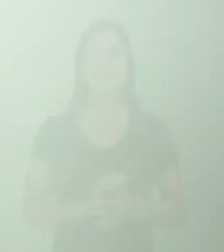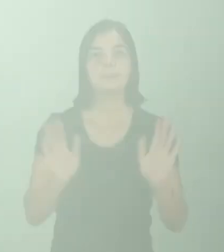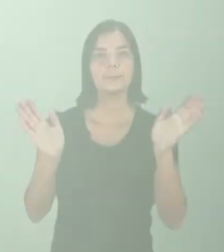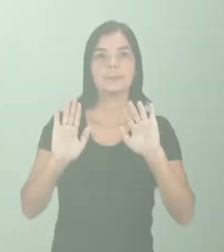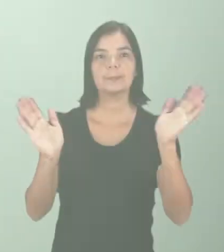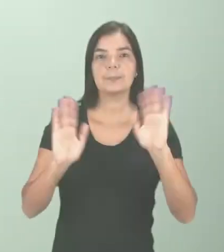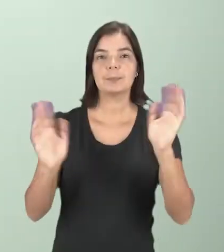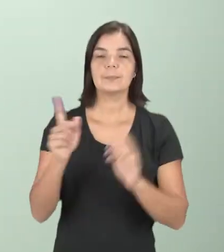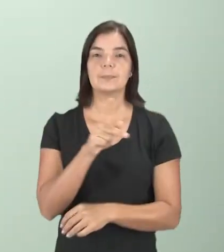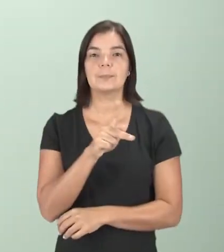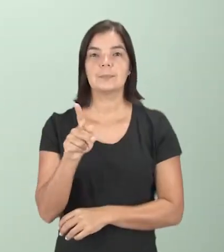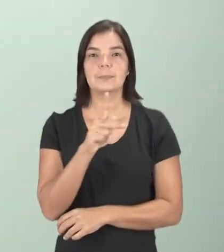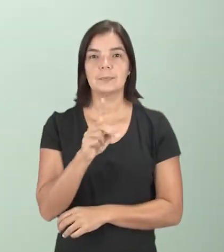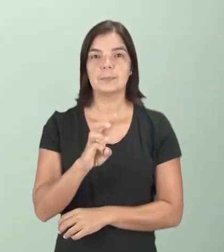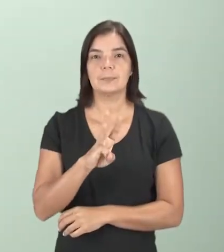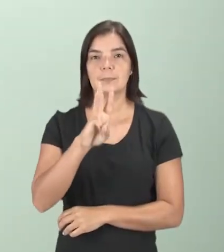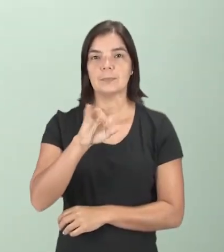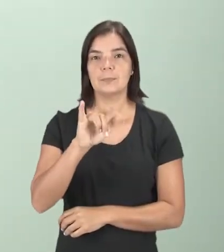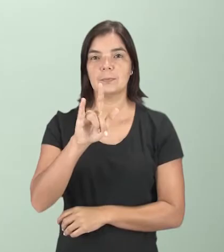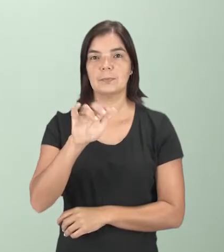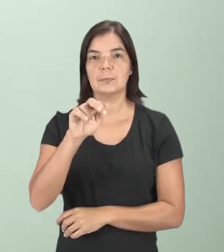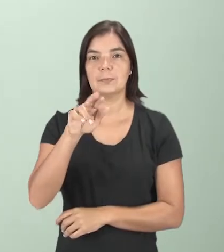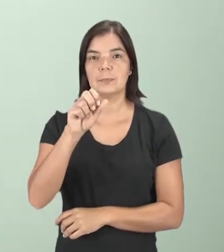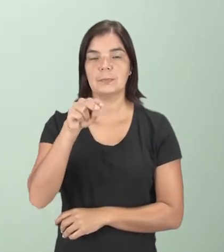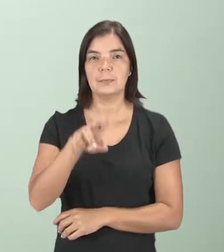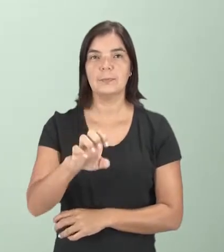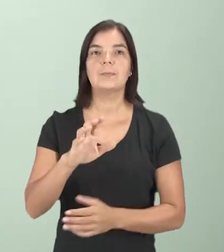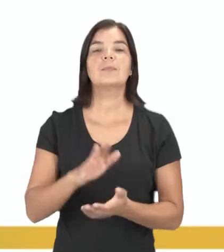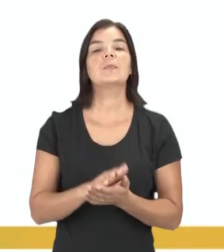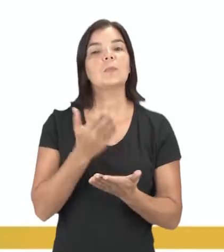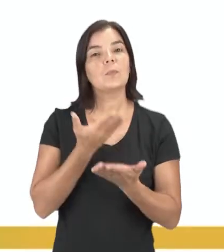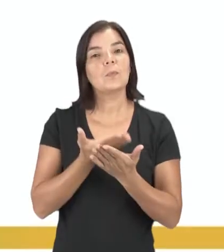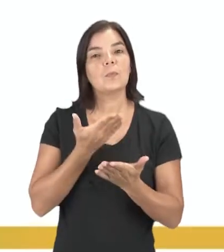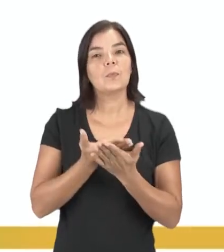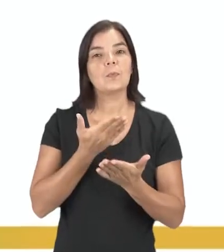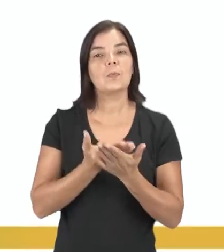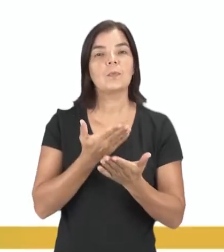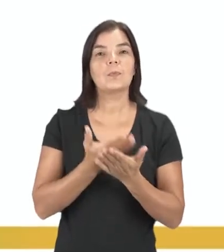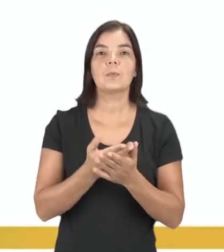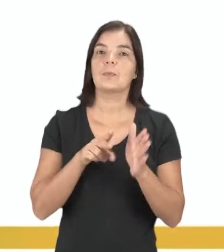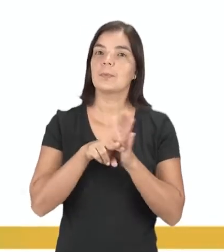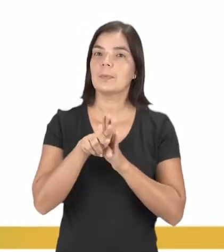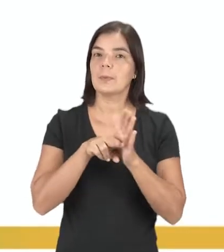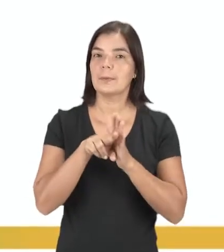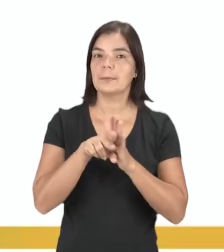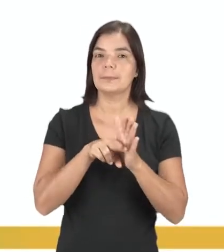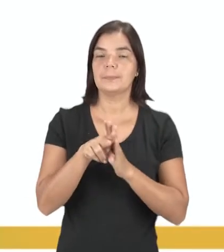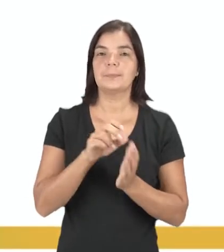Olá, sou a professora Williane e hoje nós vamos estar estudando biologia.